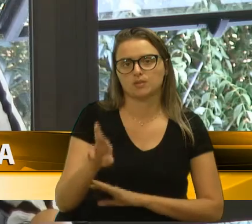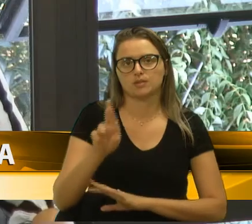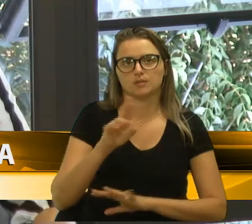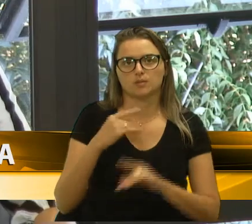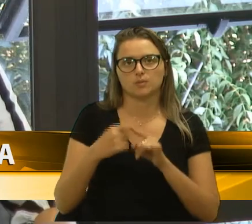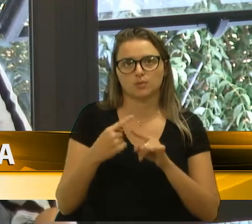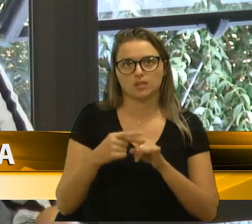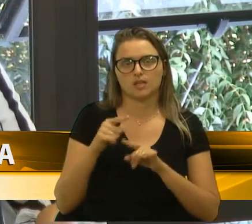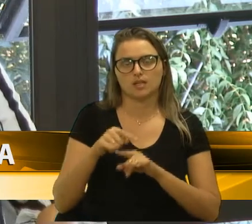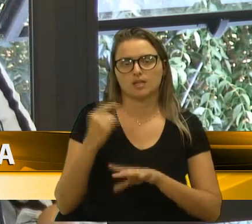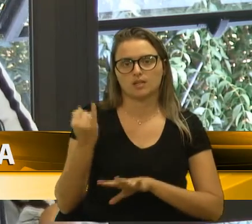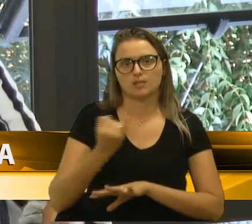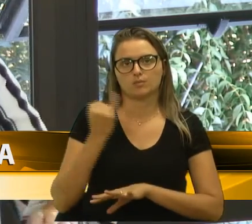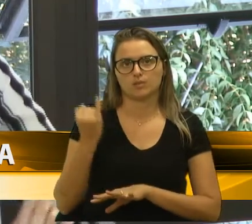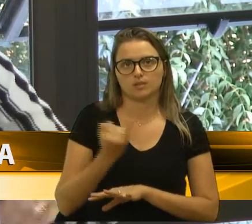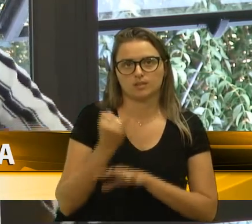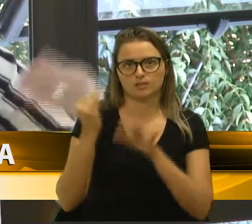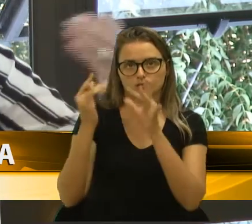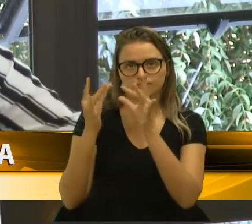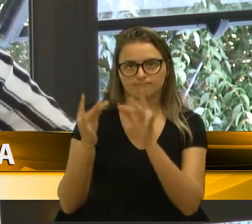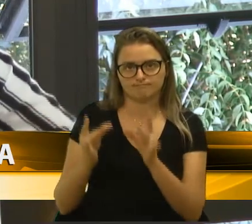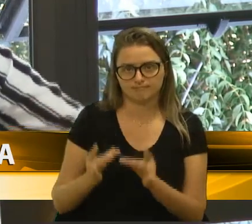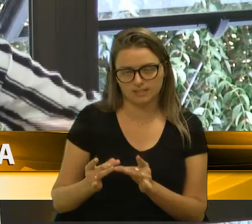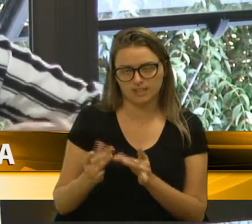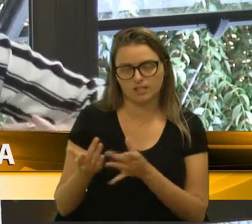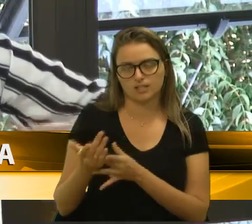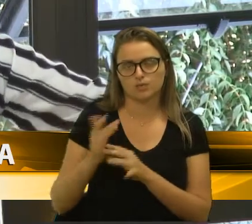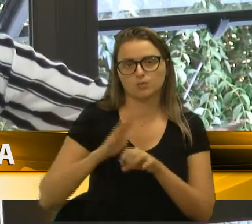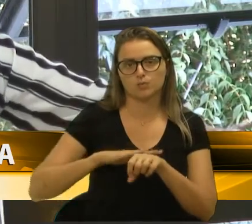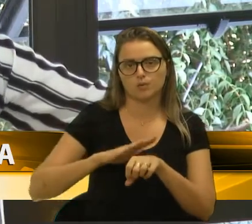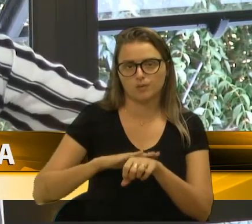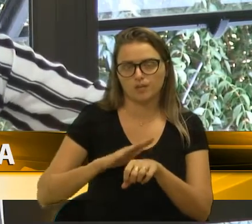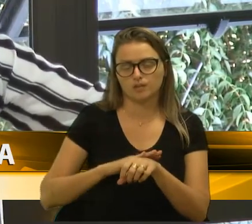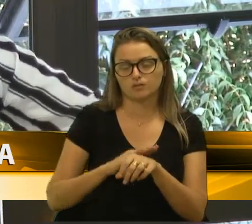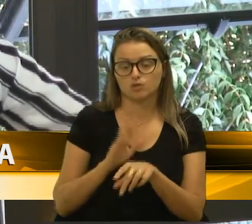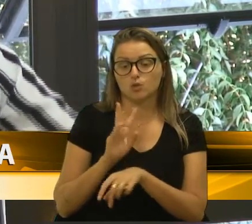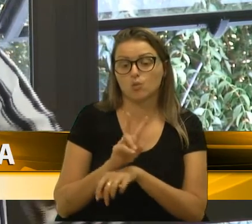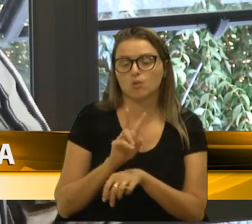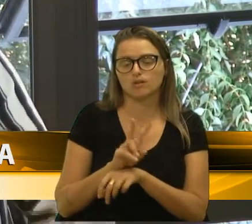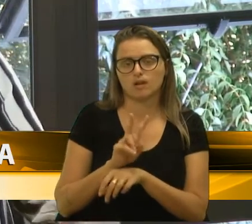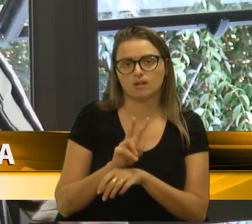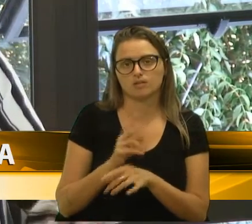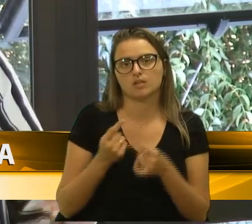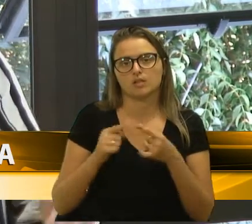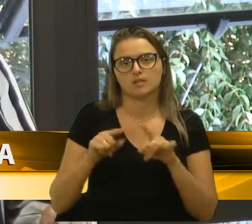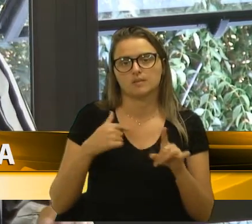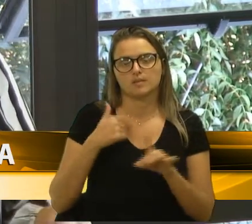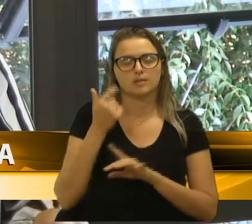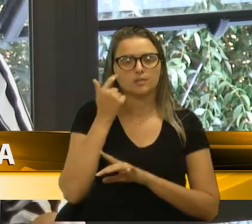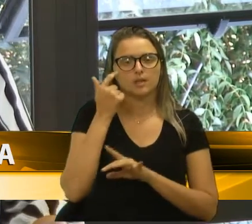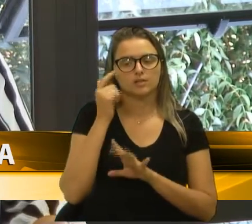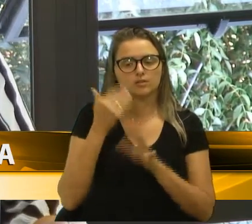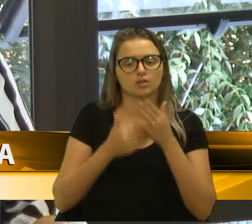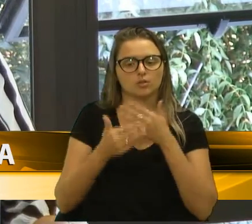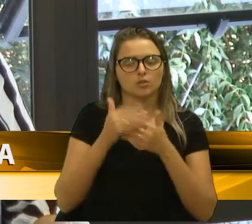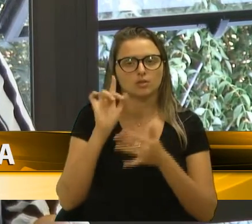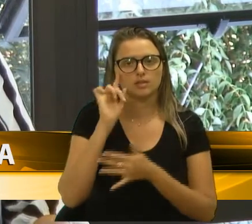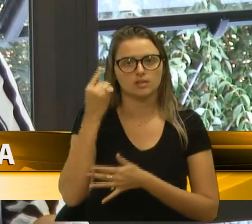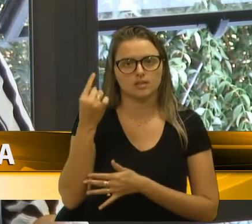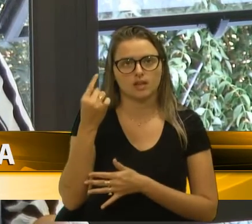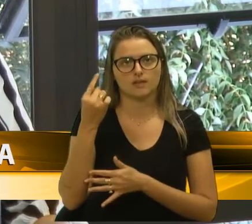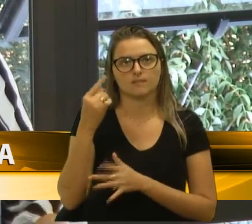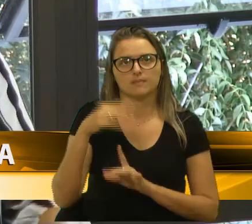bem importante esse momento de contenção, mas eu penso que essas ideias, especialmente essa do